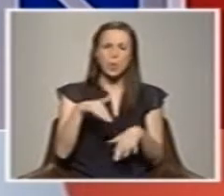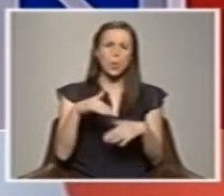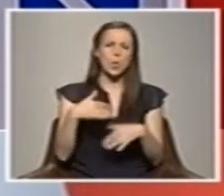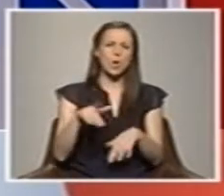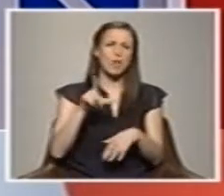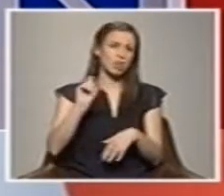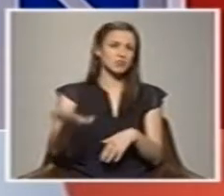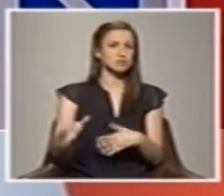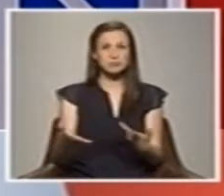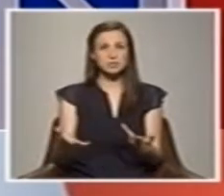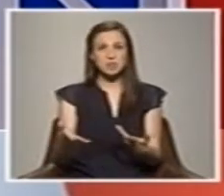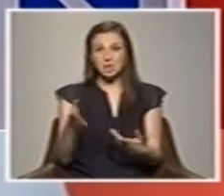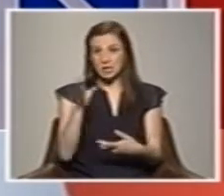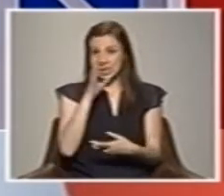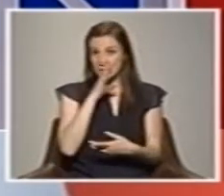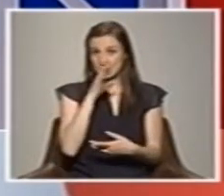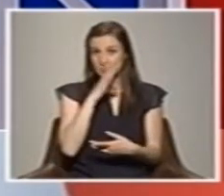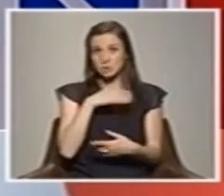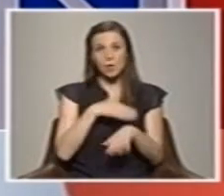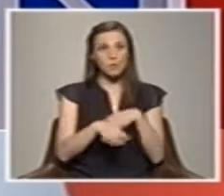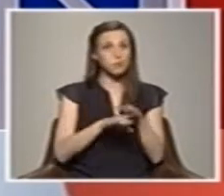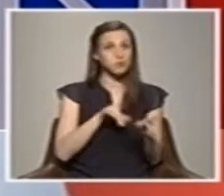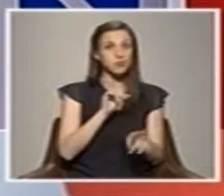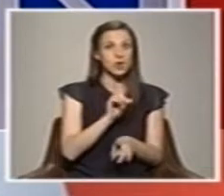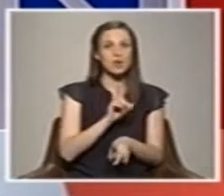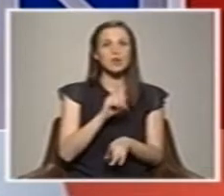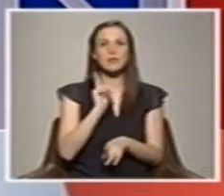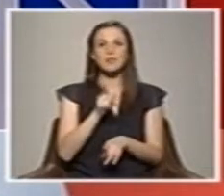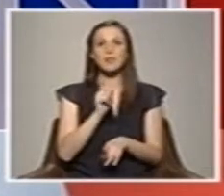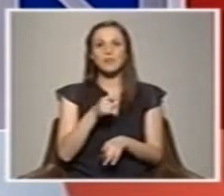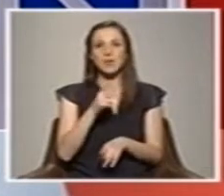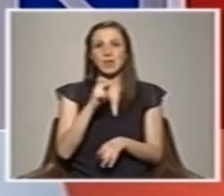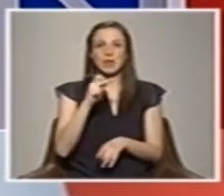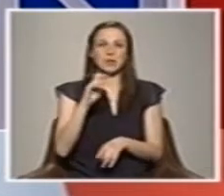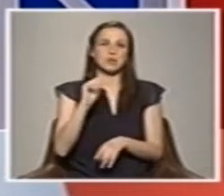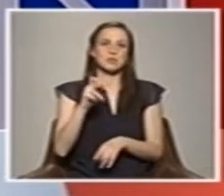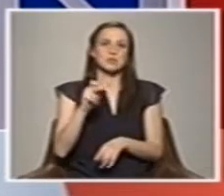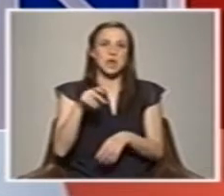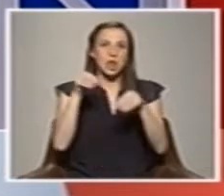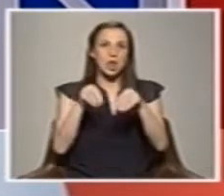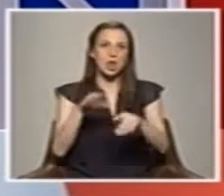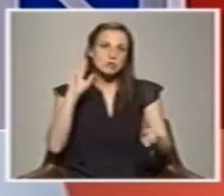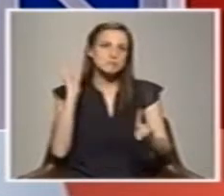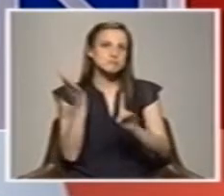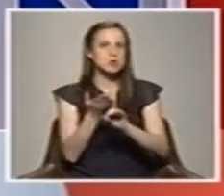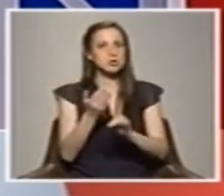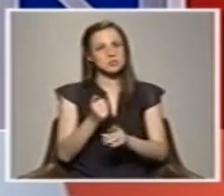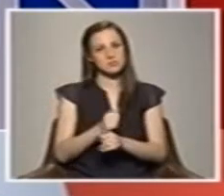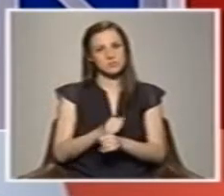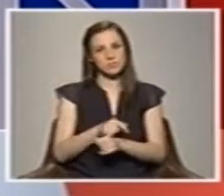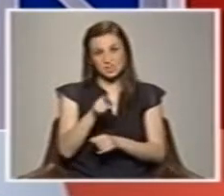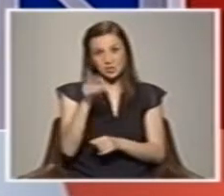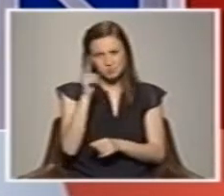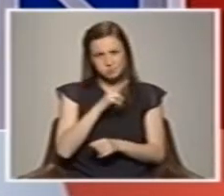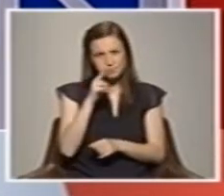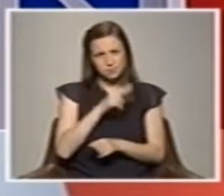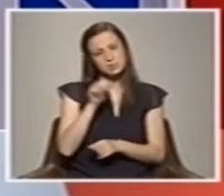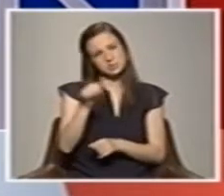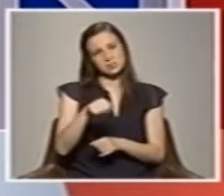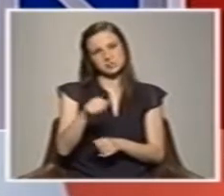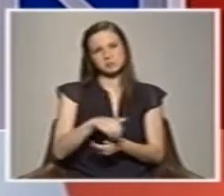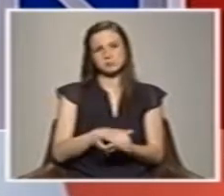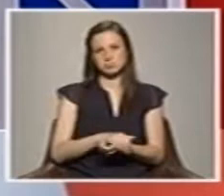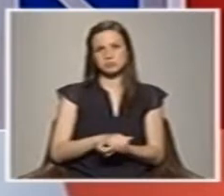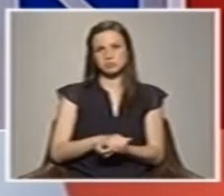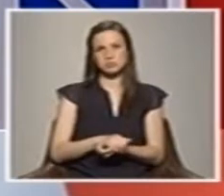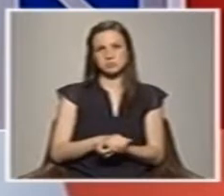assim, se não for feito isso, vem a fiscalização e a loja é penalizada. E, portanto, acha que isso é excessivo? Acho que é excessivo, porque assim